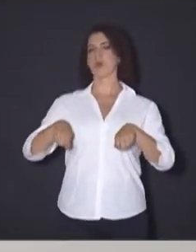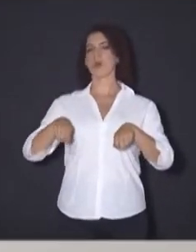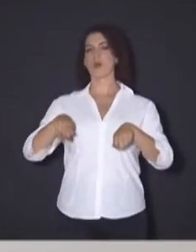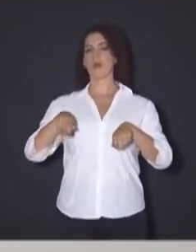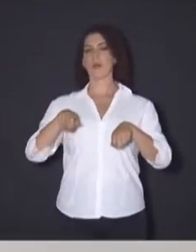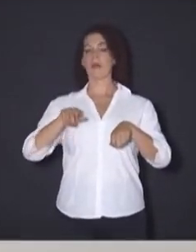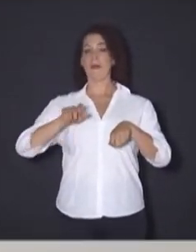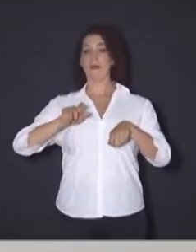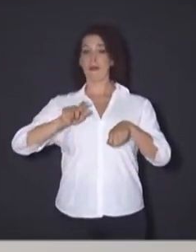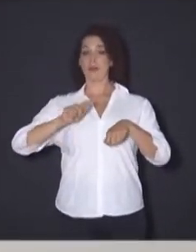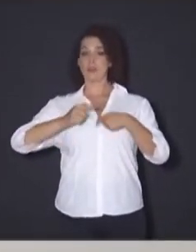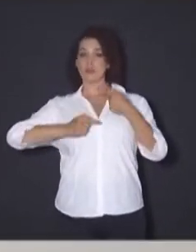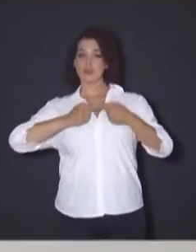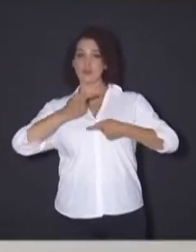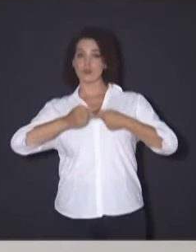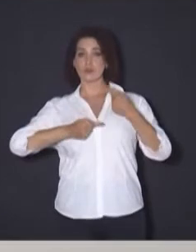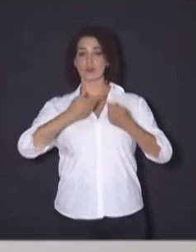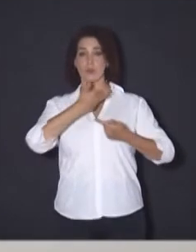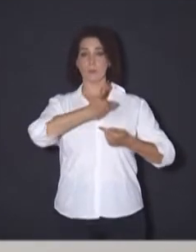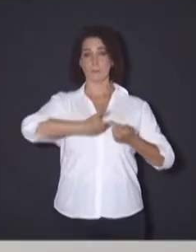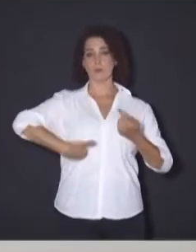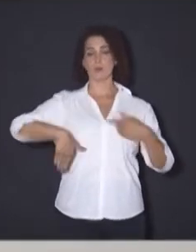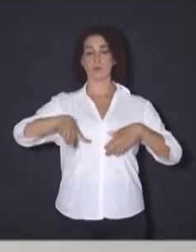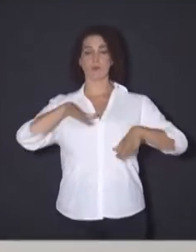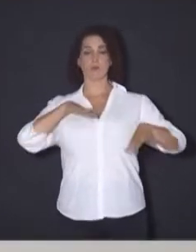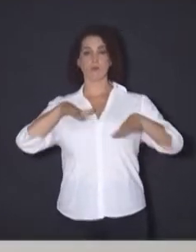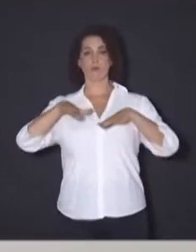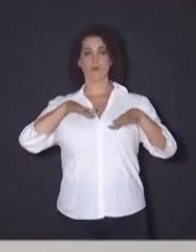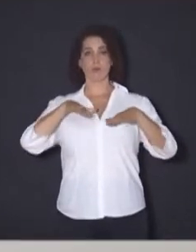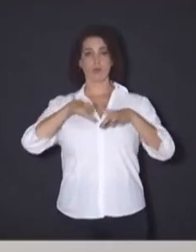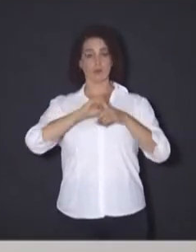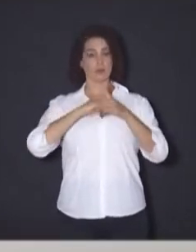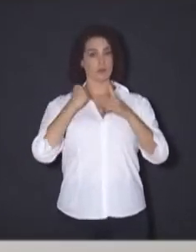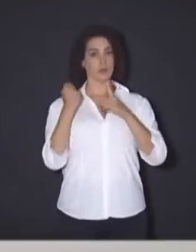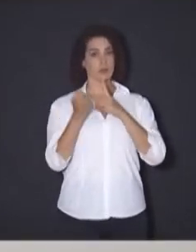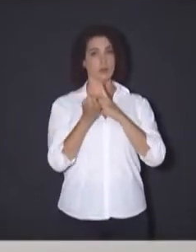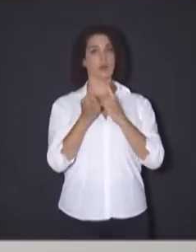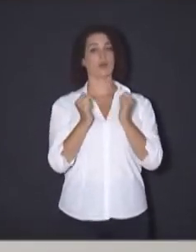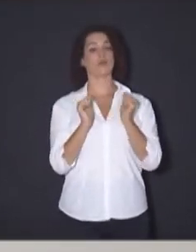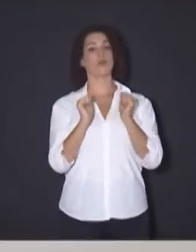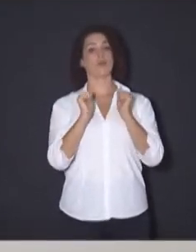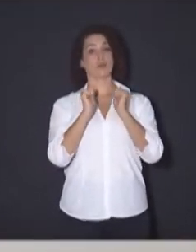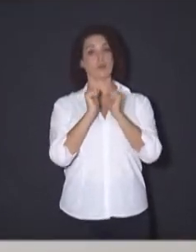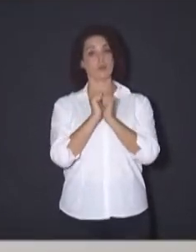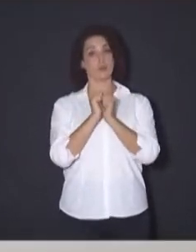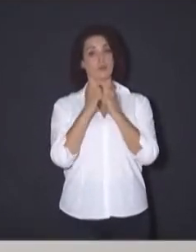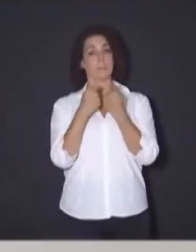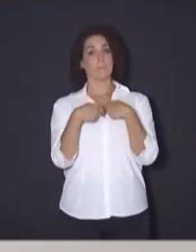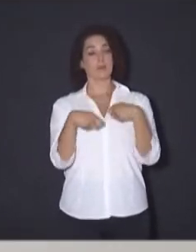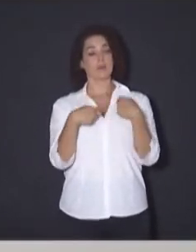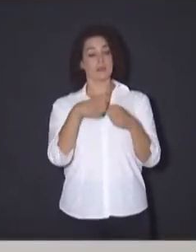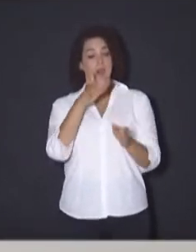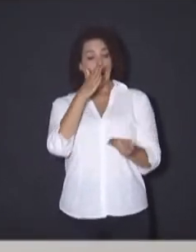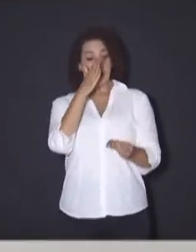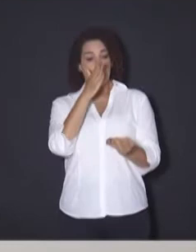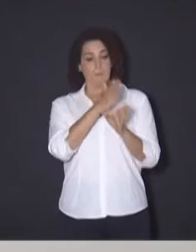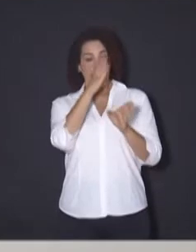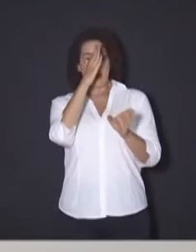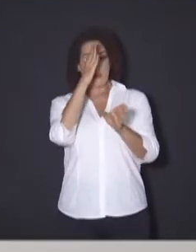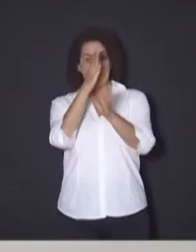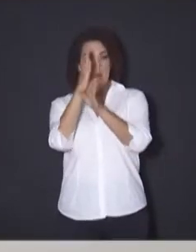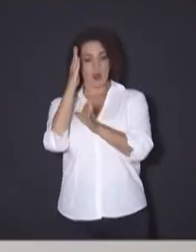pública e os movimentos sociais juntos de decodificar esses territórios